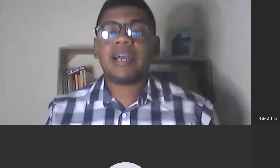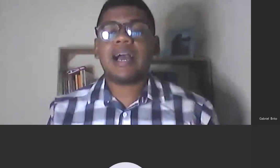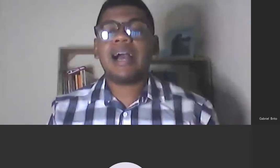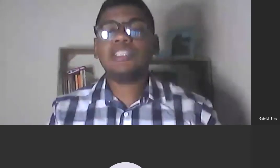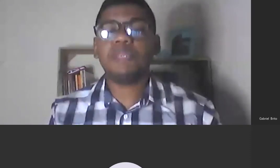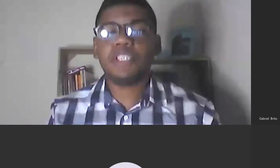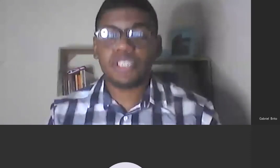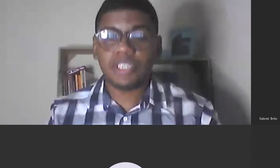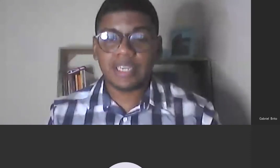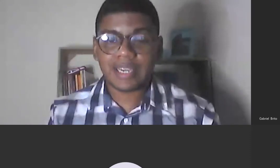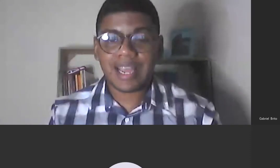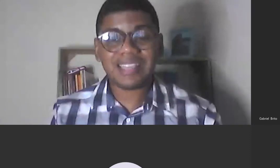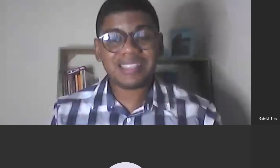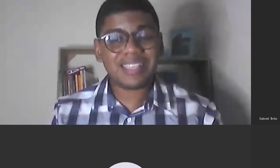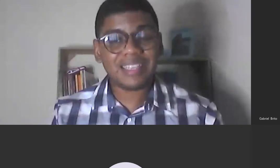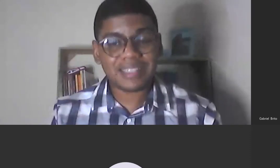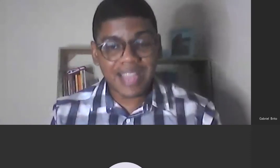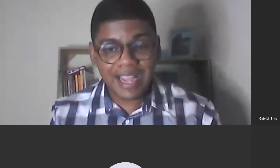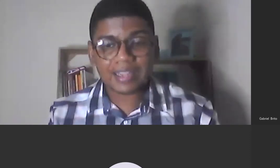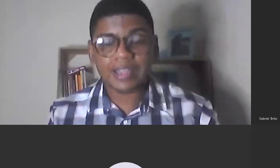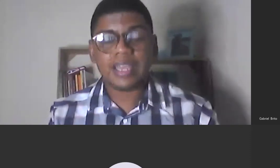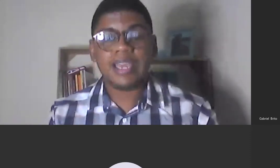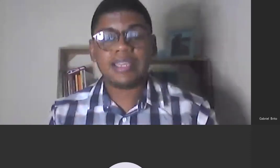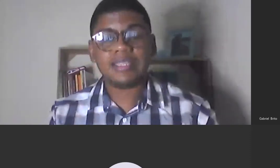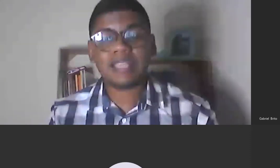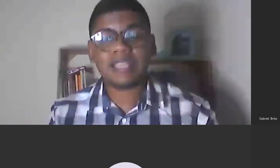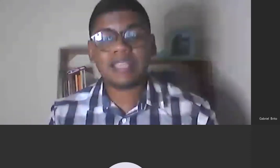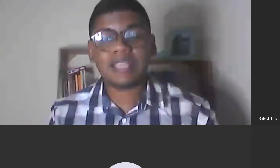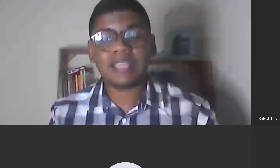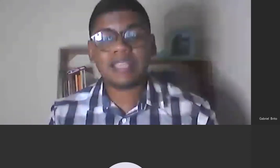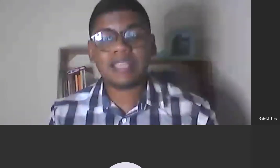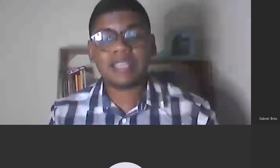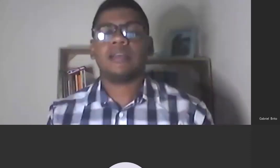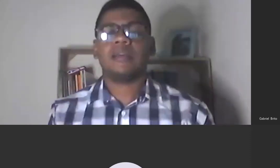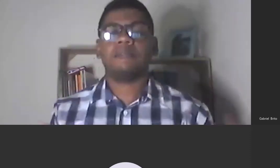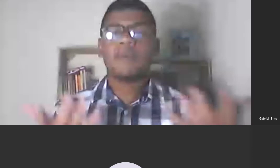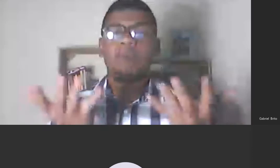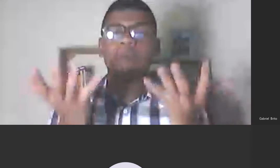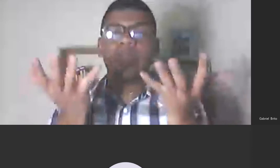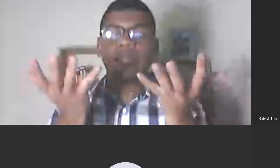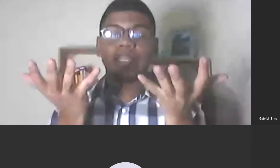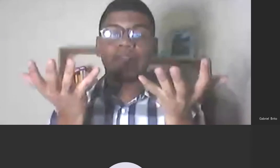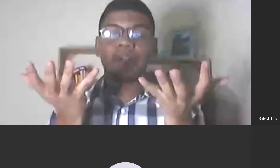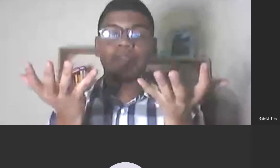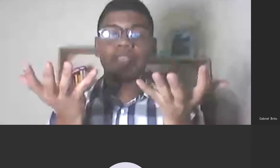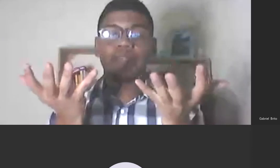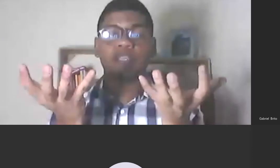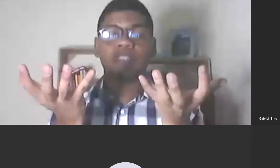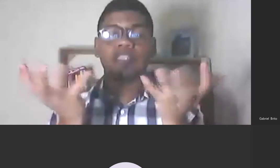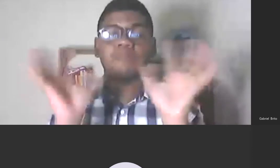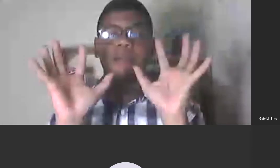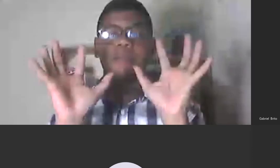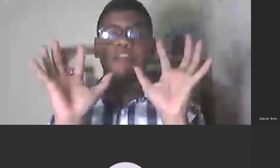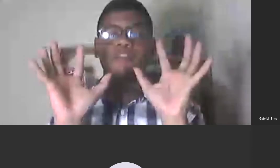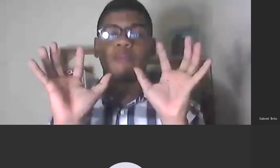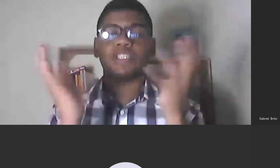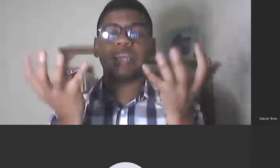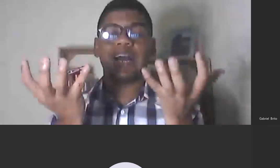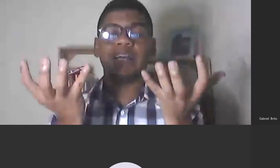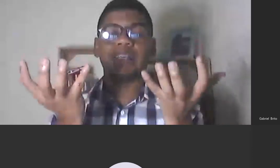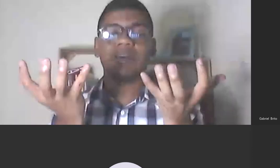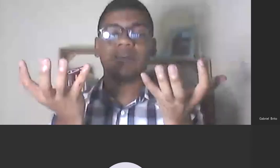Sinal para admitir, aceitar, receber. Mão aberta, palma das mãos para cima, a mão